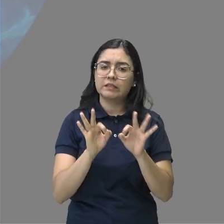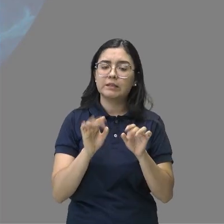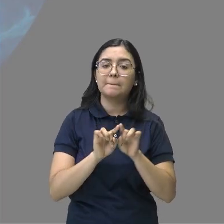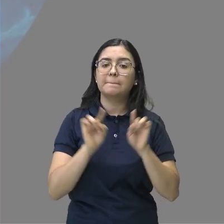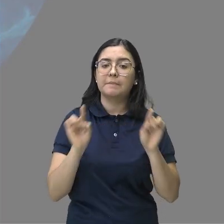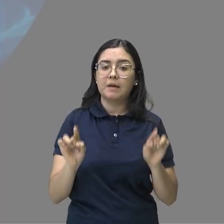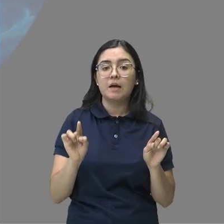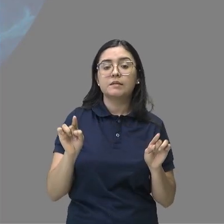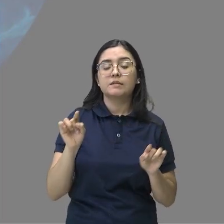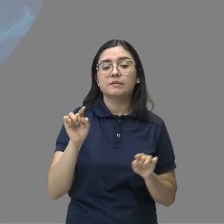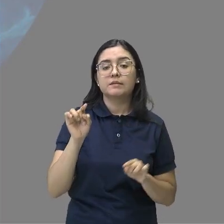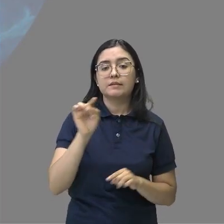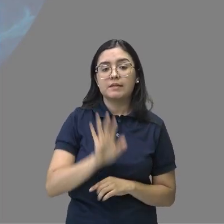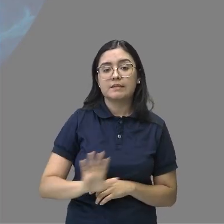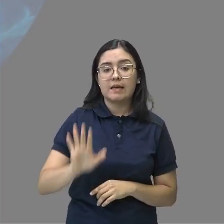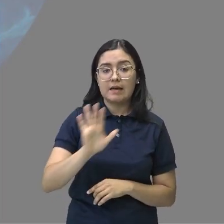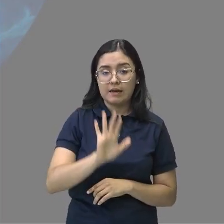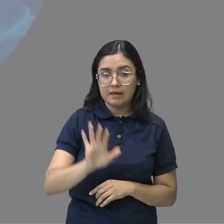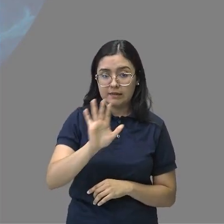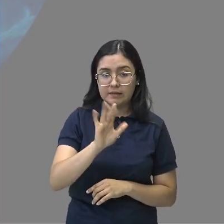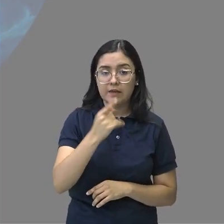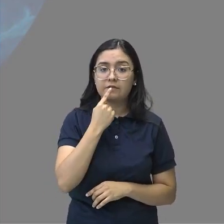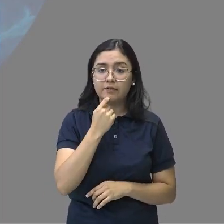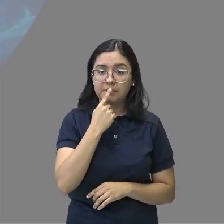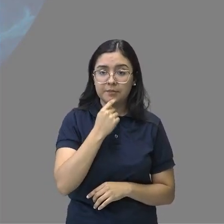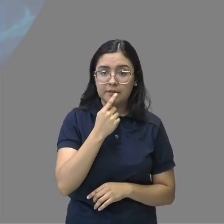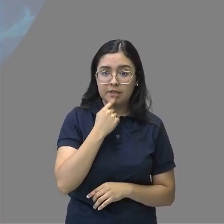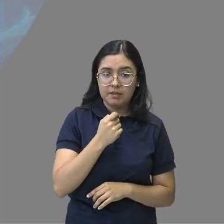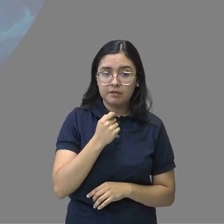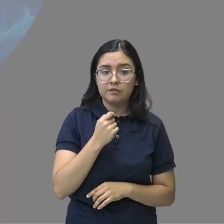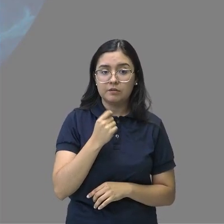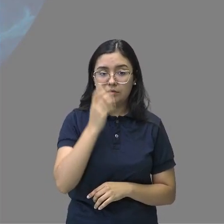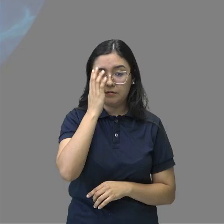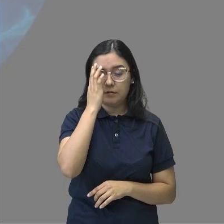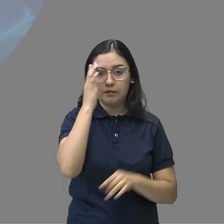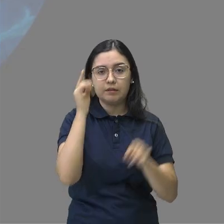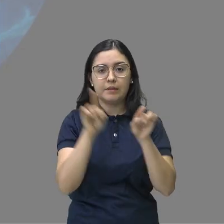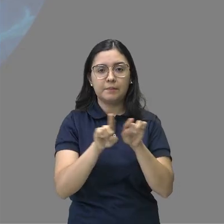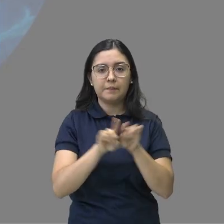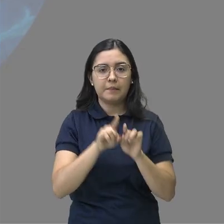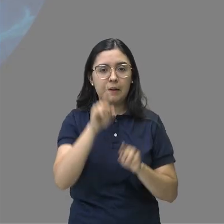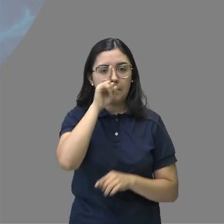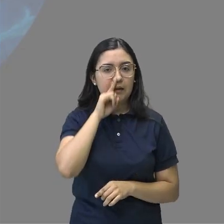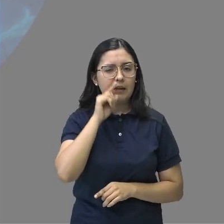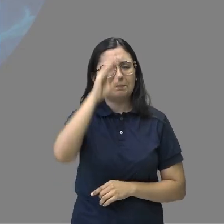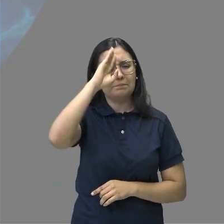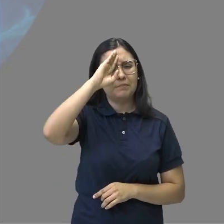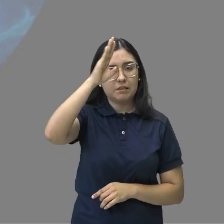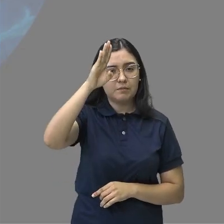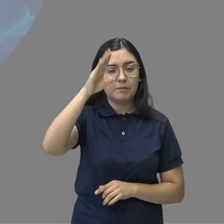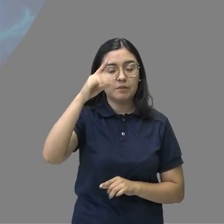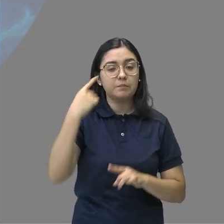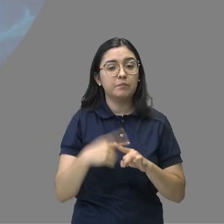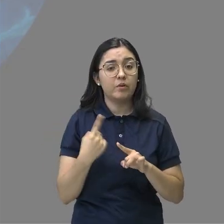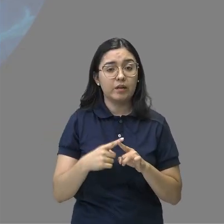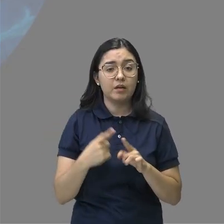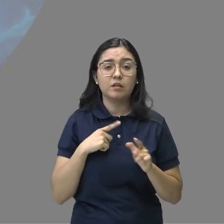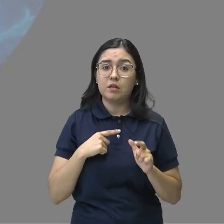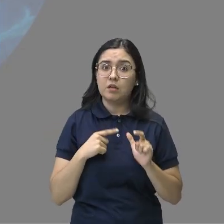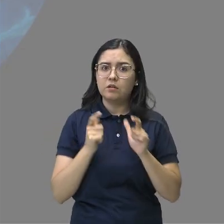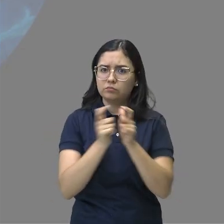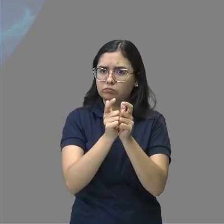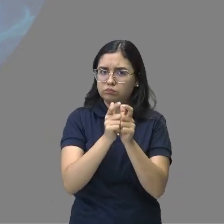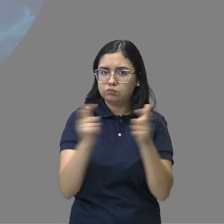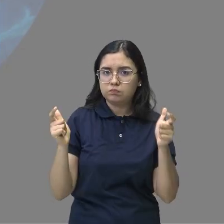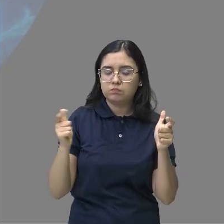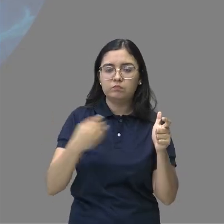que nessa área que está em vermelho, nas áreas em vermelho e amarelo, elas se destacam por ter uma grande